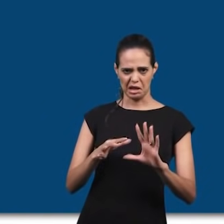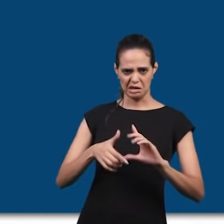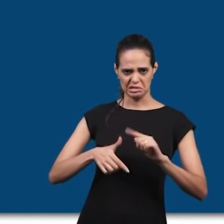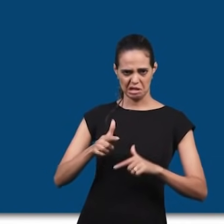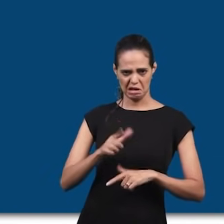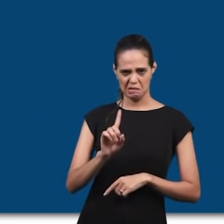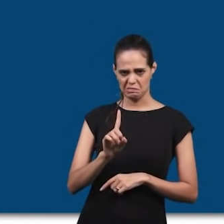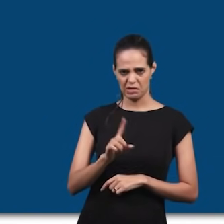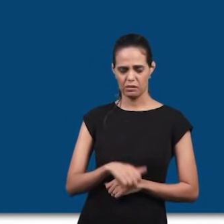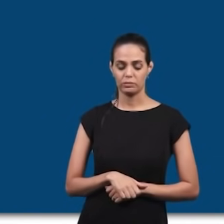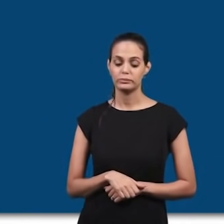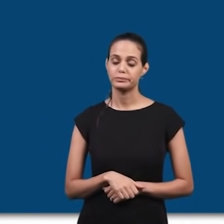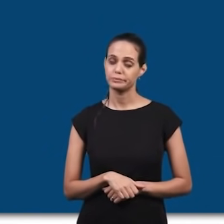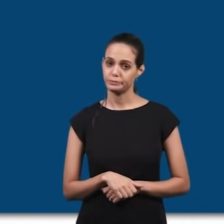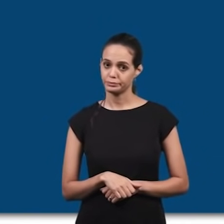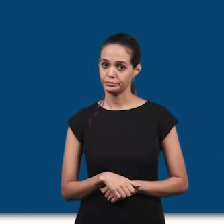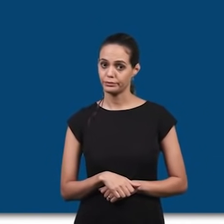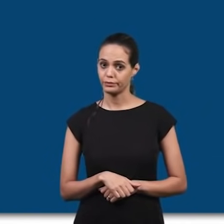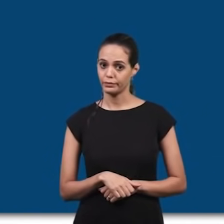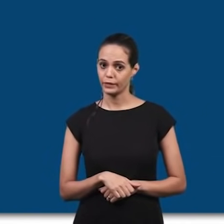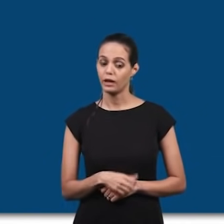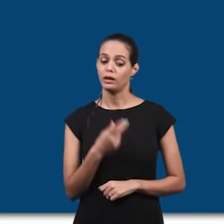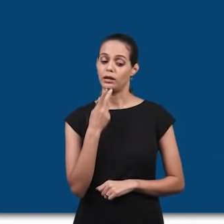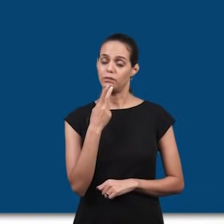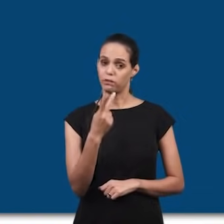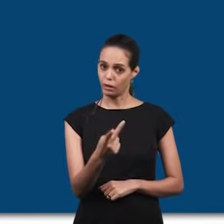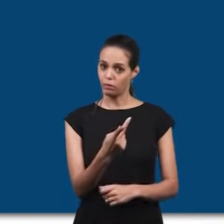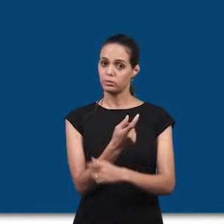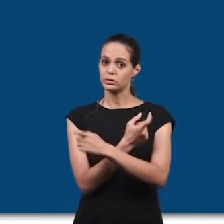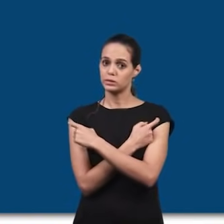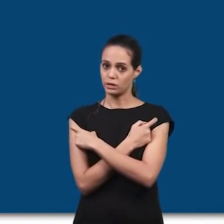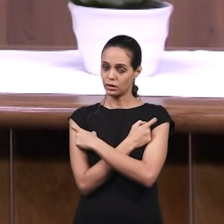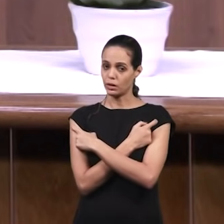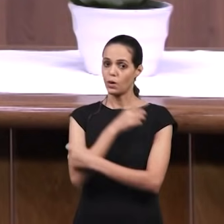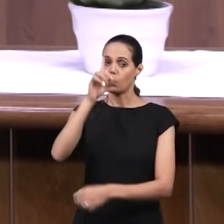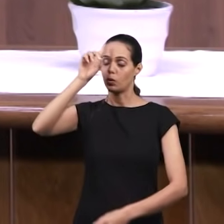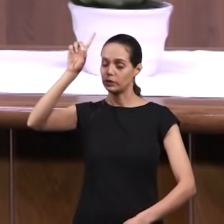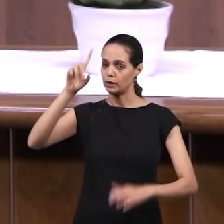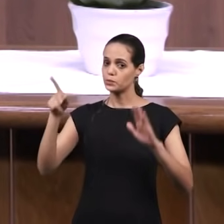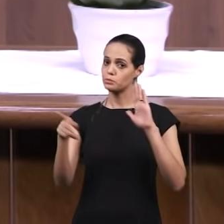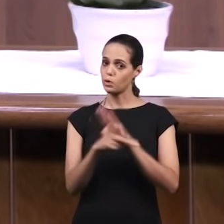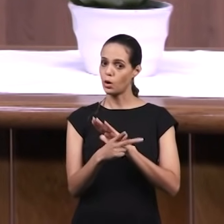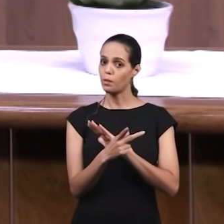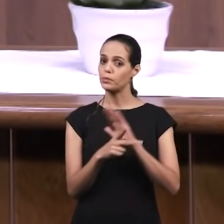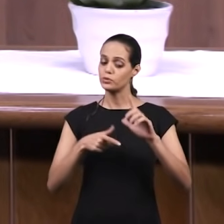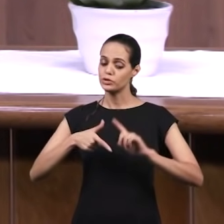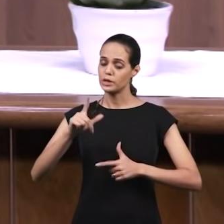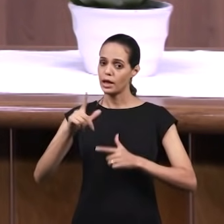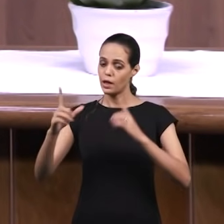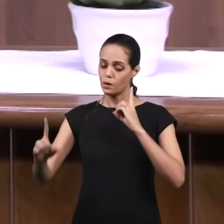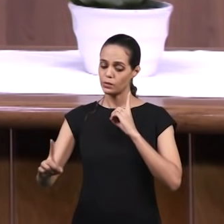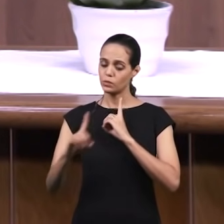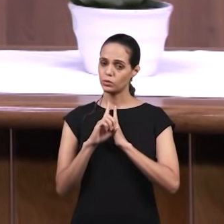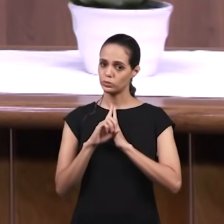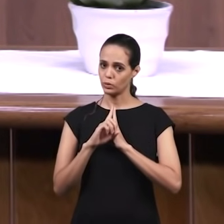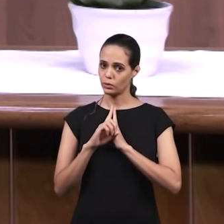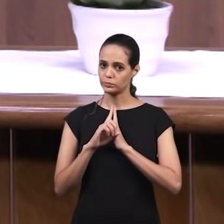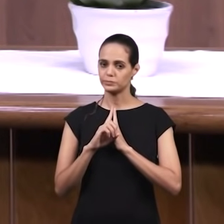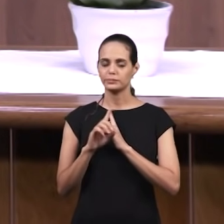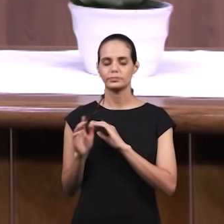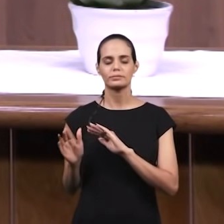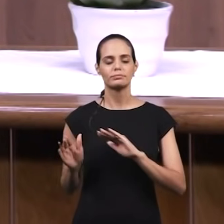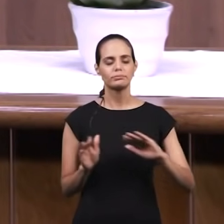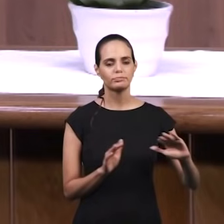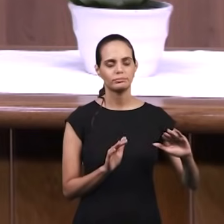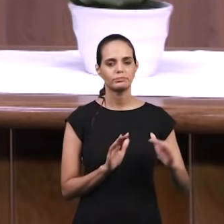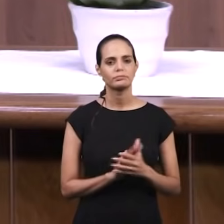eles disseram: O Deus dos hebreus nos encontrou. Bendito seja o nome do Senhor. É maravilhoso o